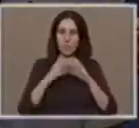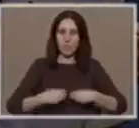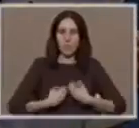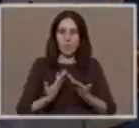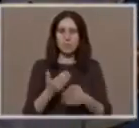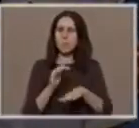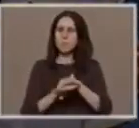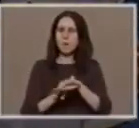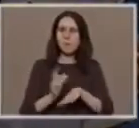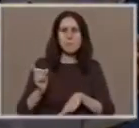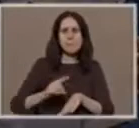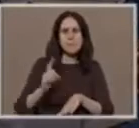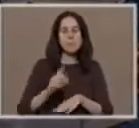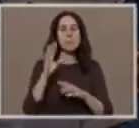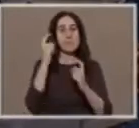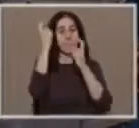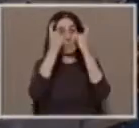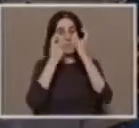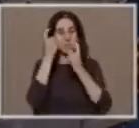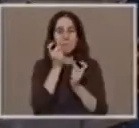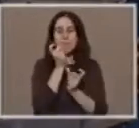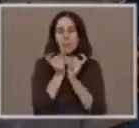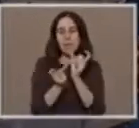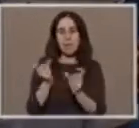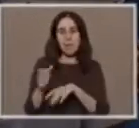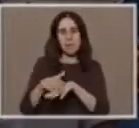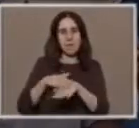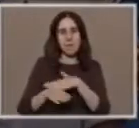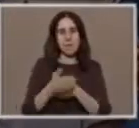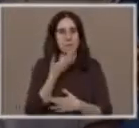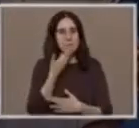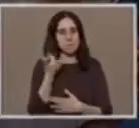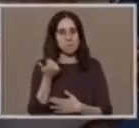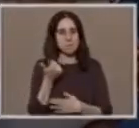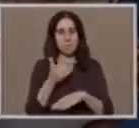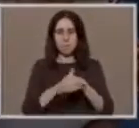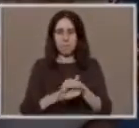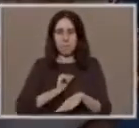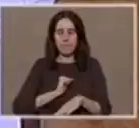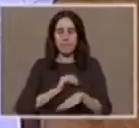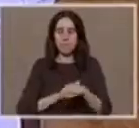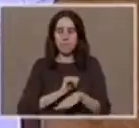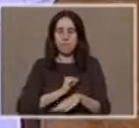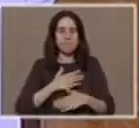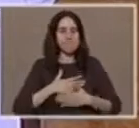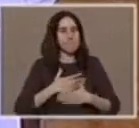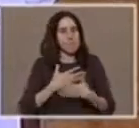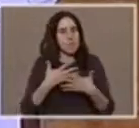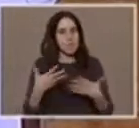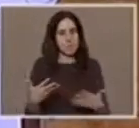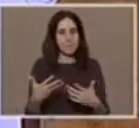muitas vezes, por pensamentos, palavras, atos e omissões, por minha culpa, por minha tão grande